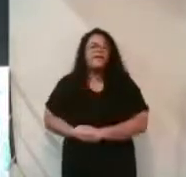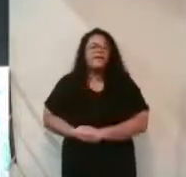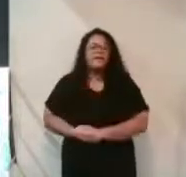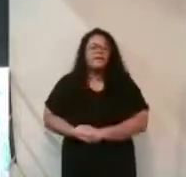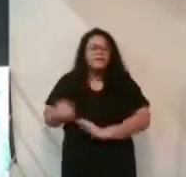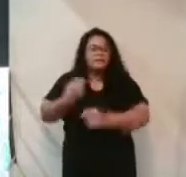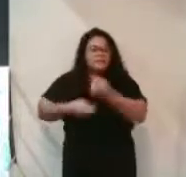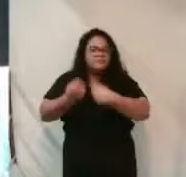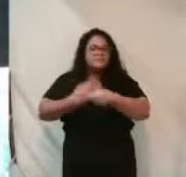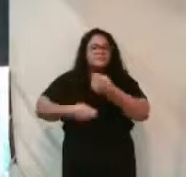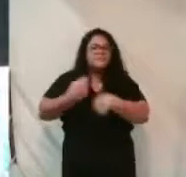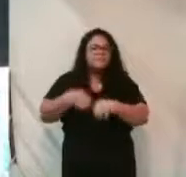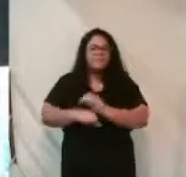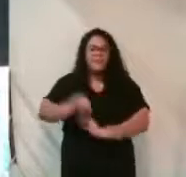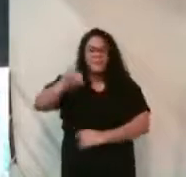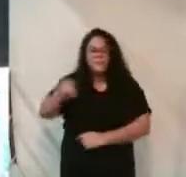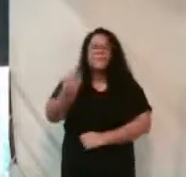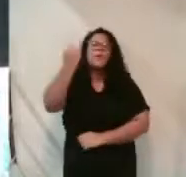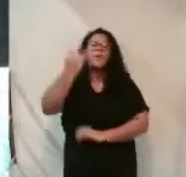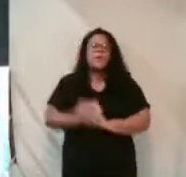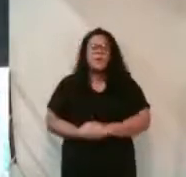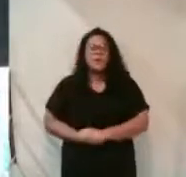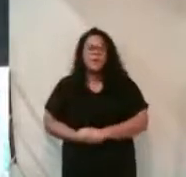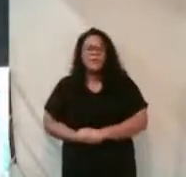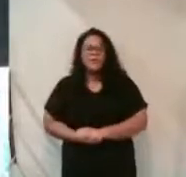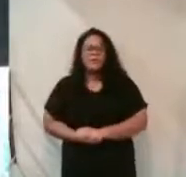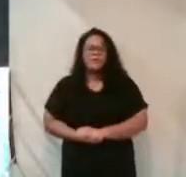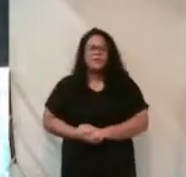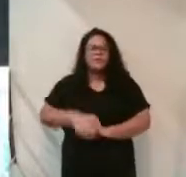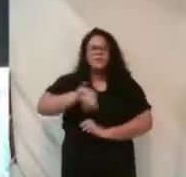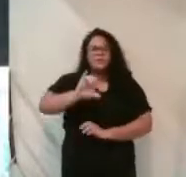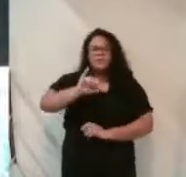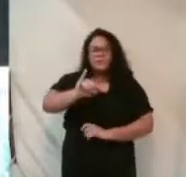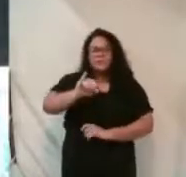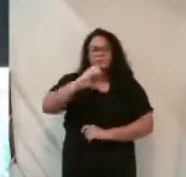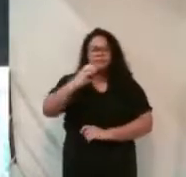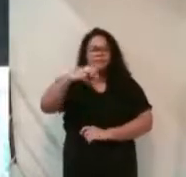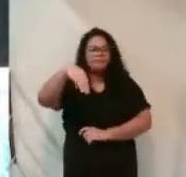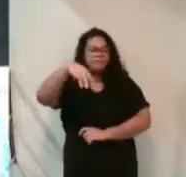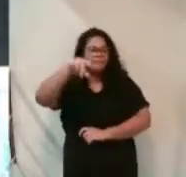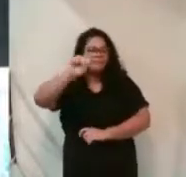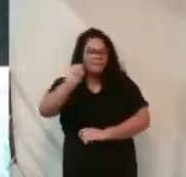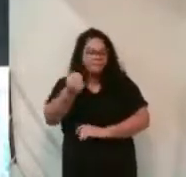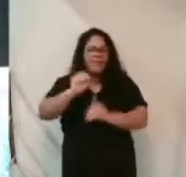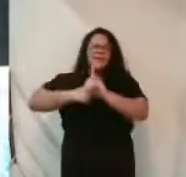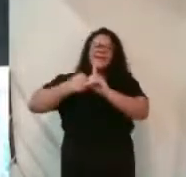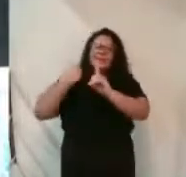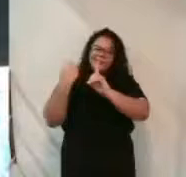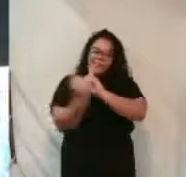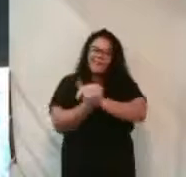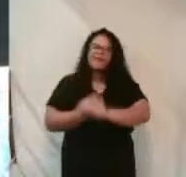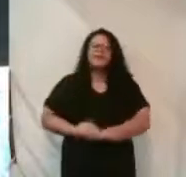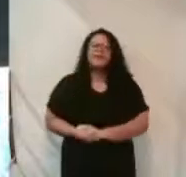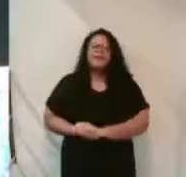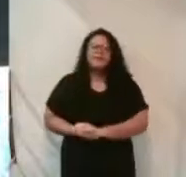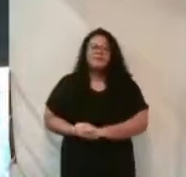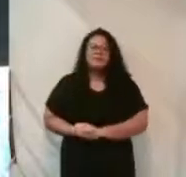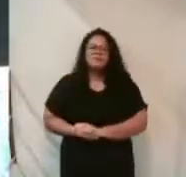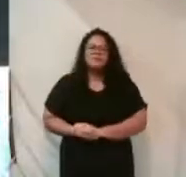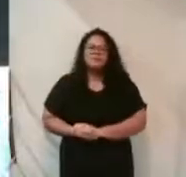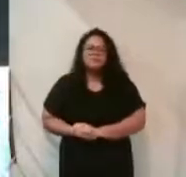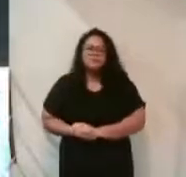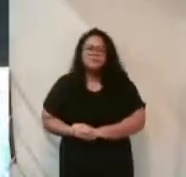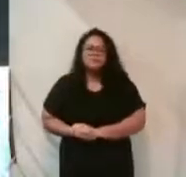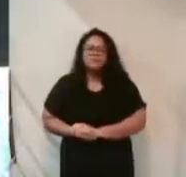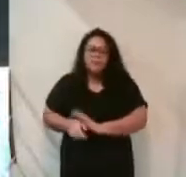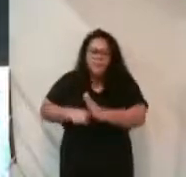ecológico, fazendo uma cobrança com lupas, prefeitura a prefeitura, fazendo os